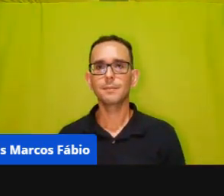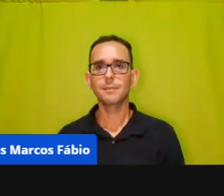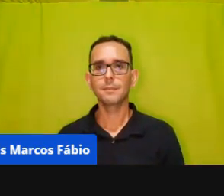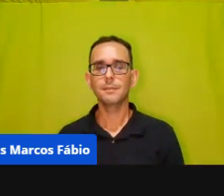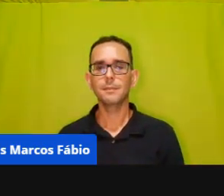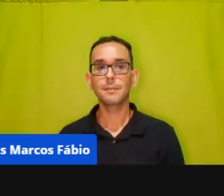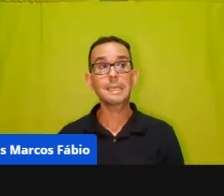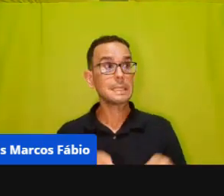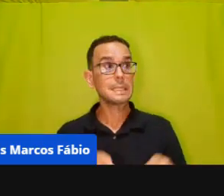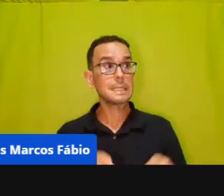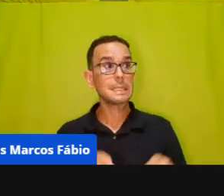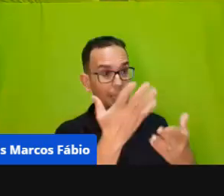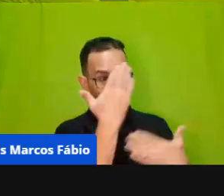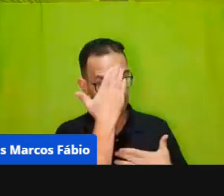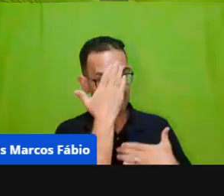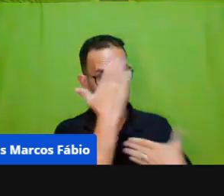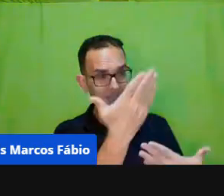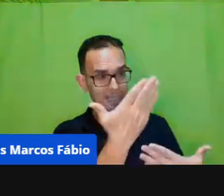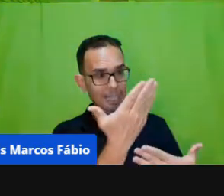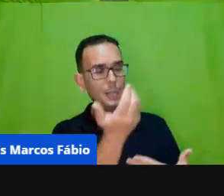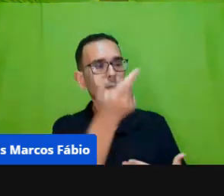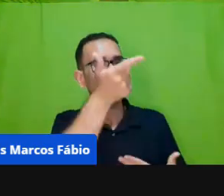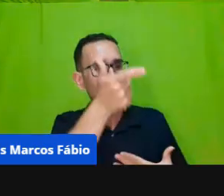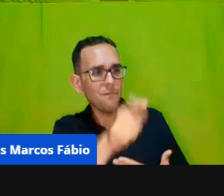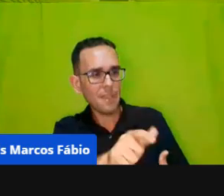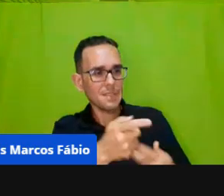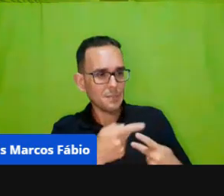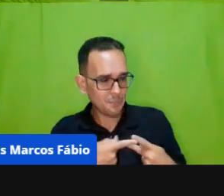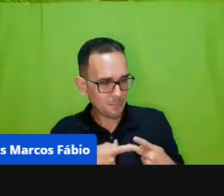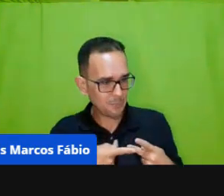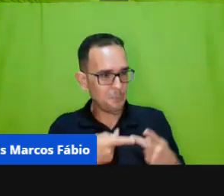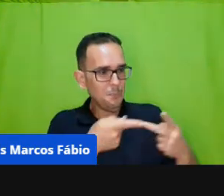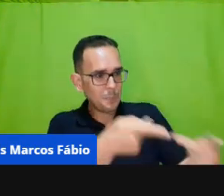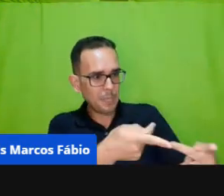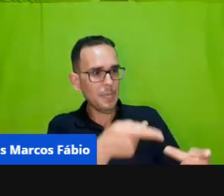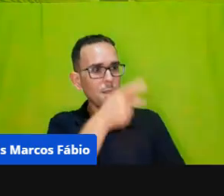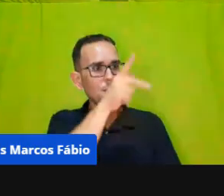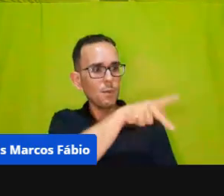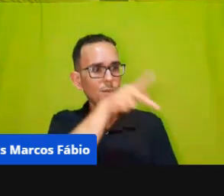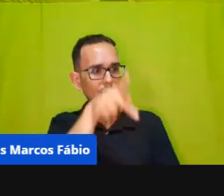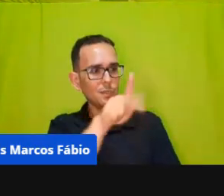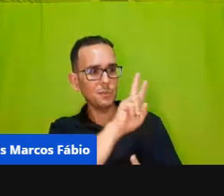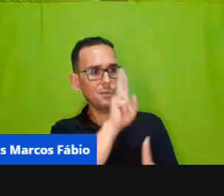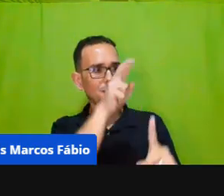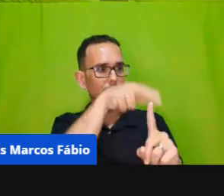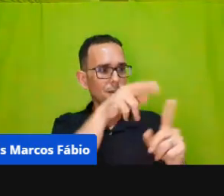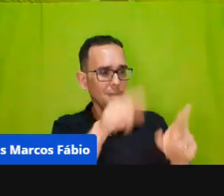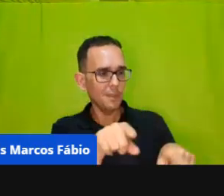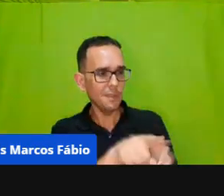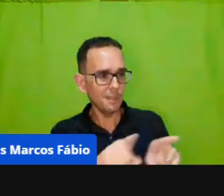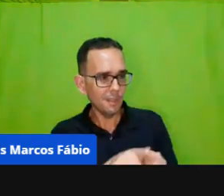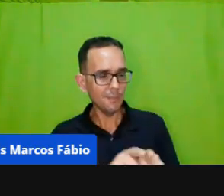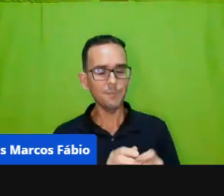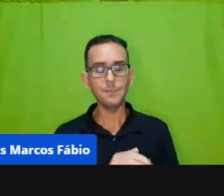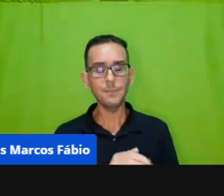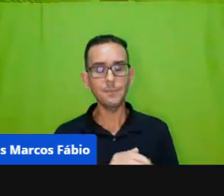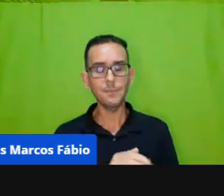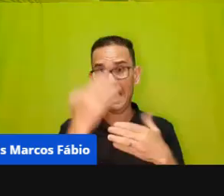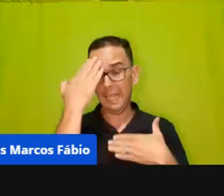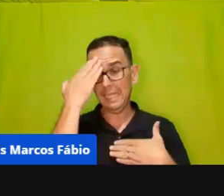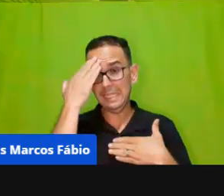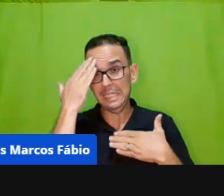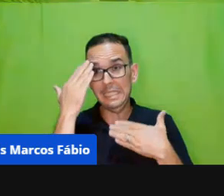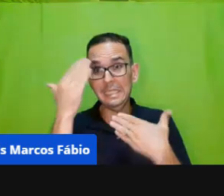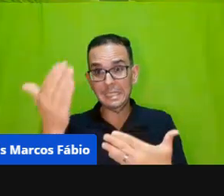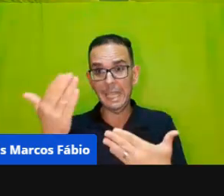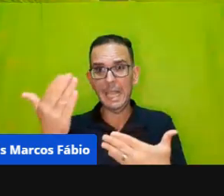Também gostaria de agradecer, né, a oportunidade de estar representando os professores, né, e também agradecer aos